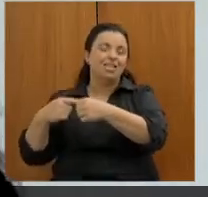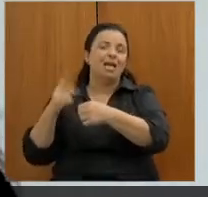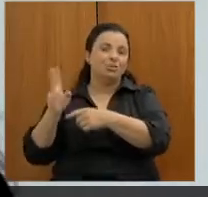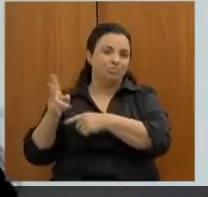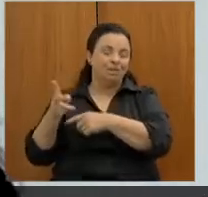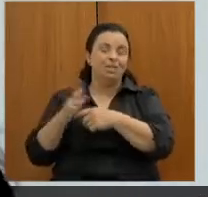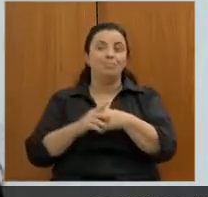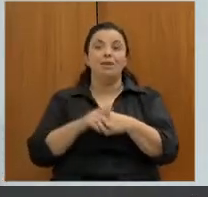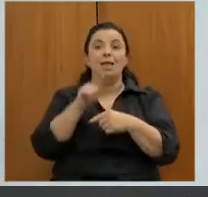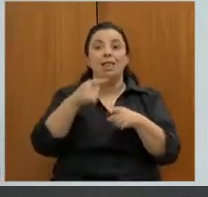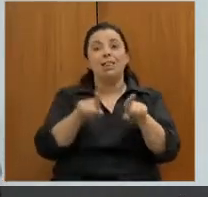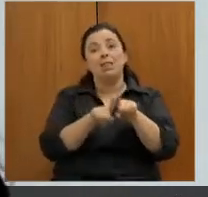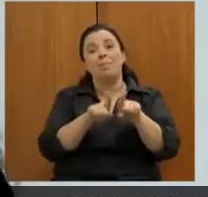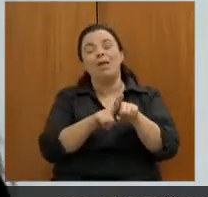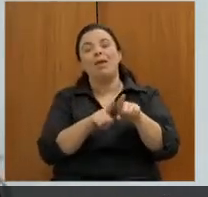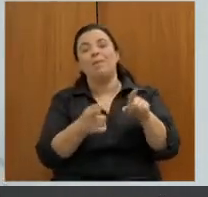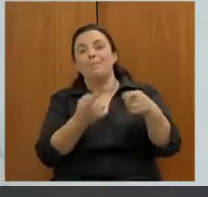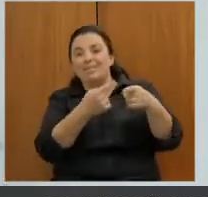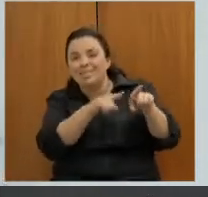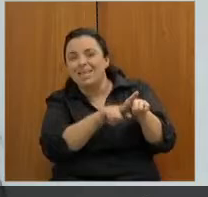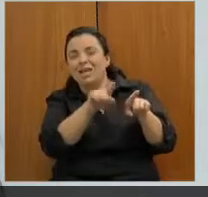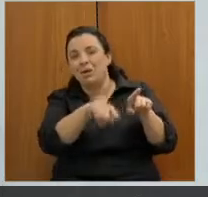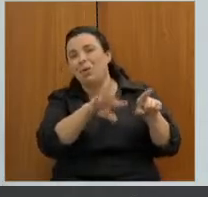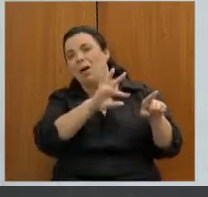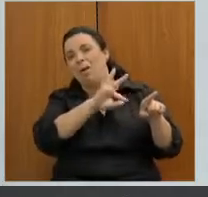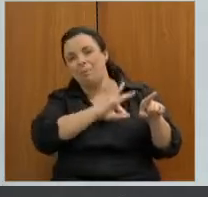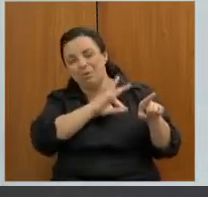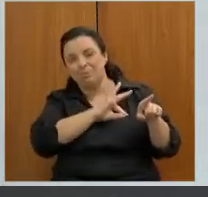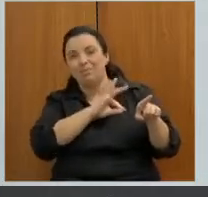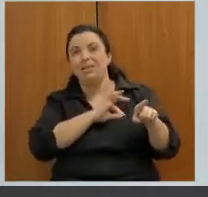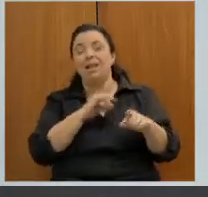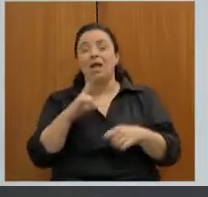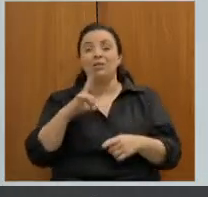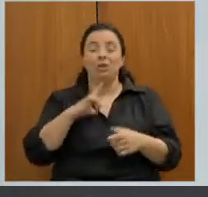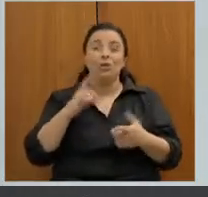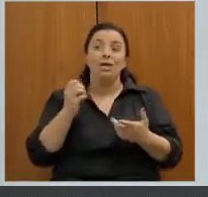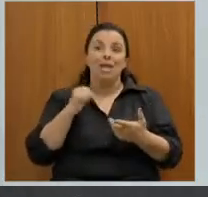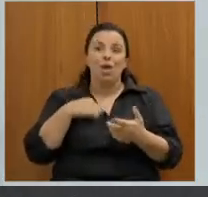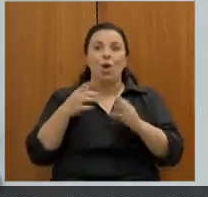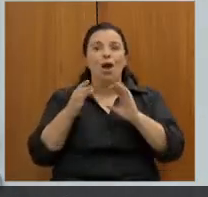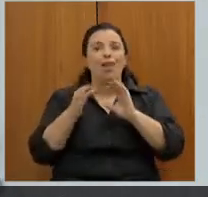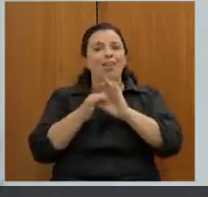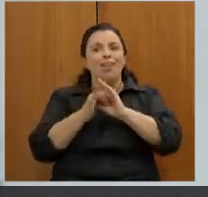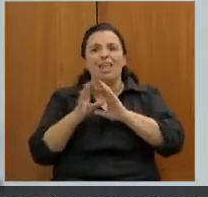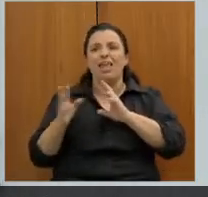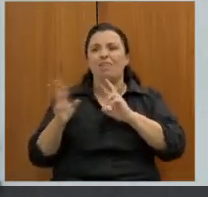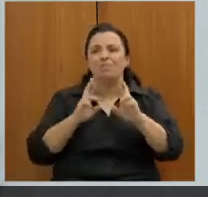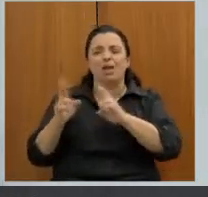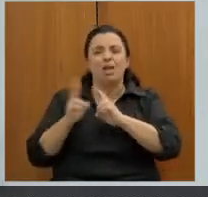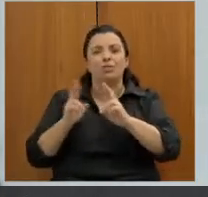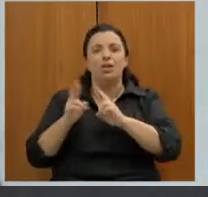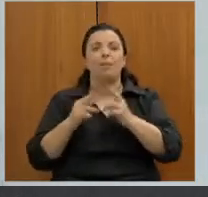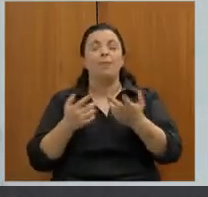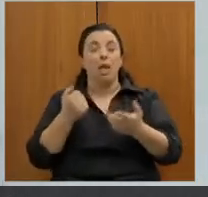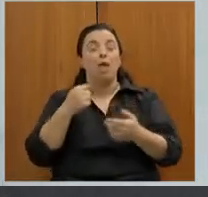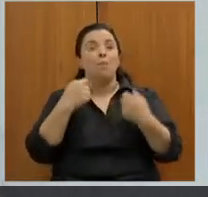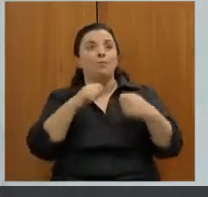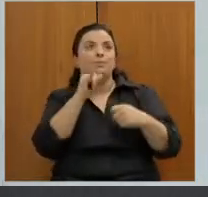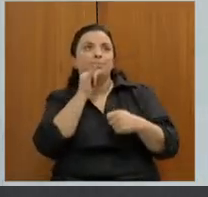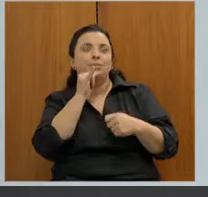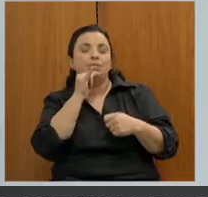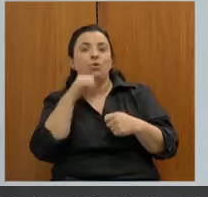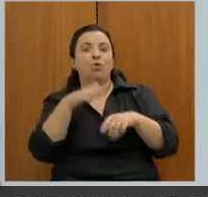eu tenho livre acesso que entre eles daí quando eu preciso de falar com a sargenta que é sargento aqui a gente Cássia